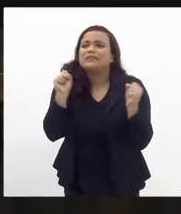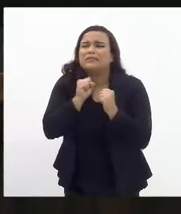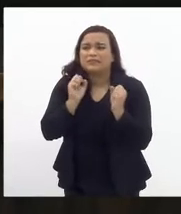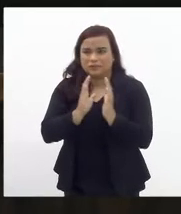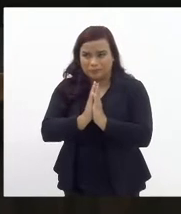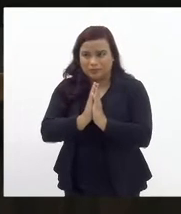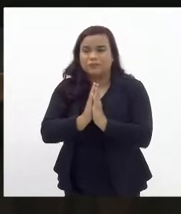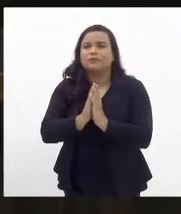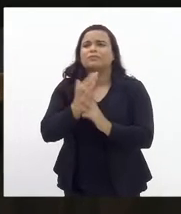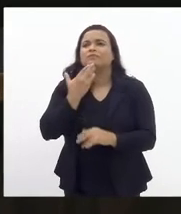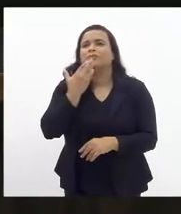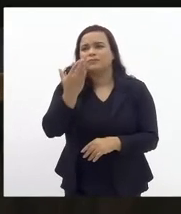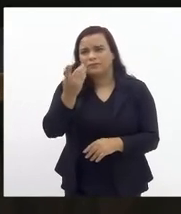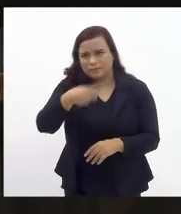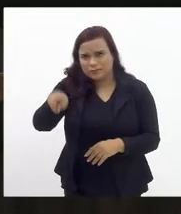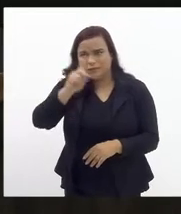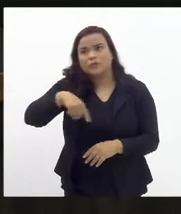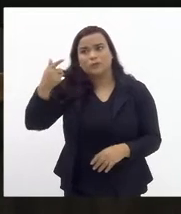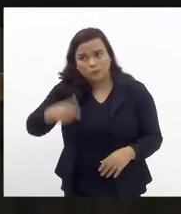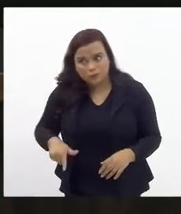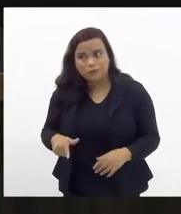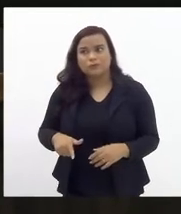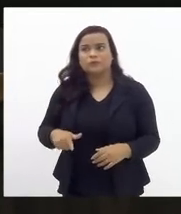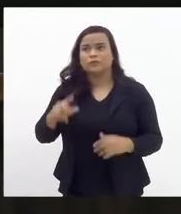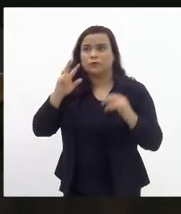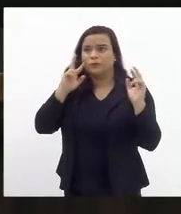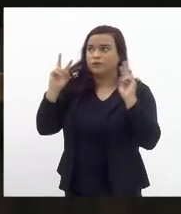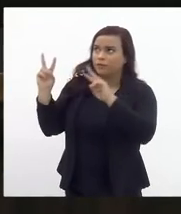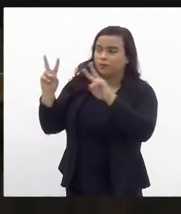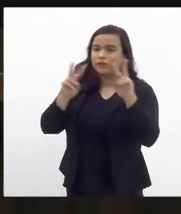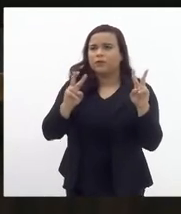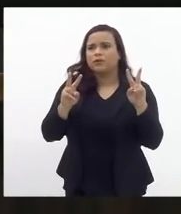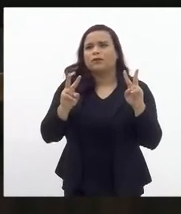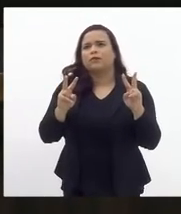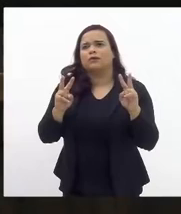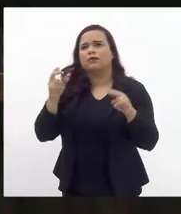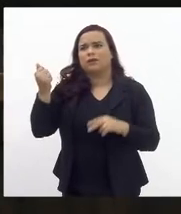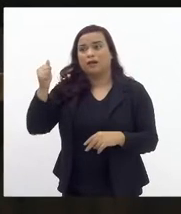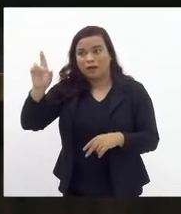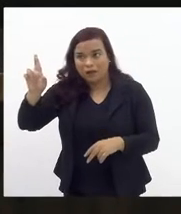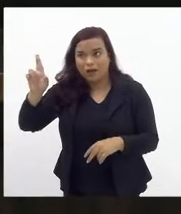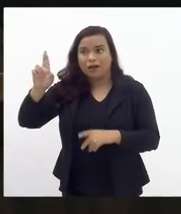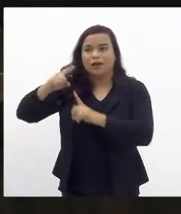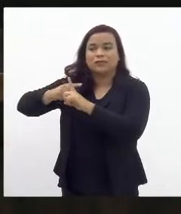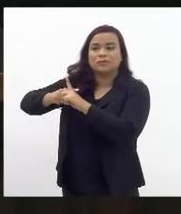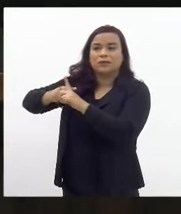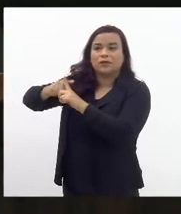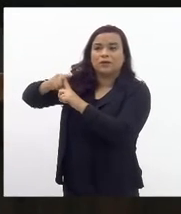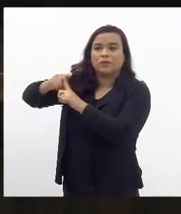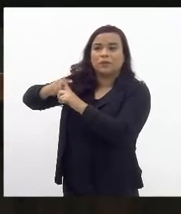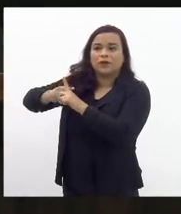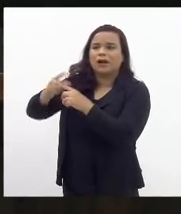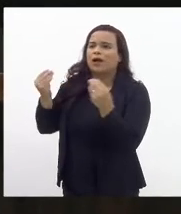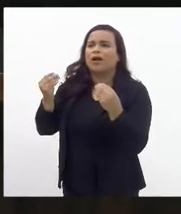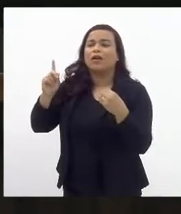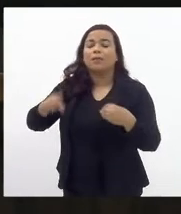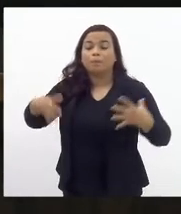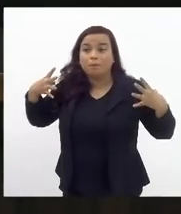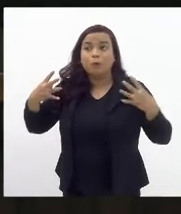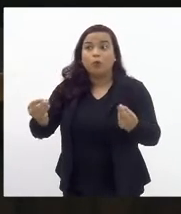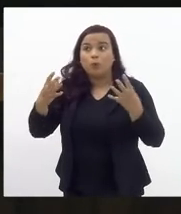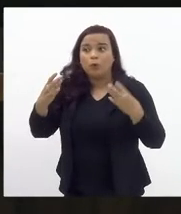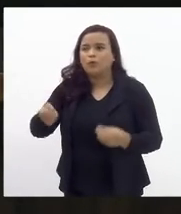por gentileza, mais uma vez, que a automação verificasse a temperatura do plenário, que está